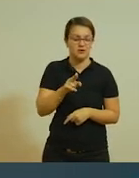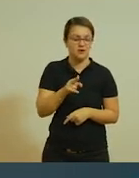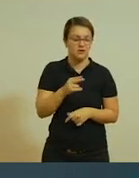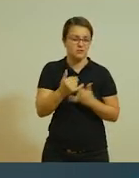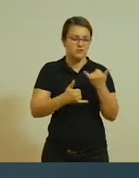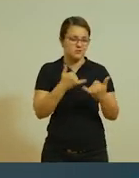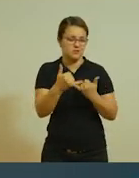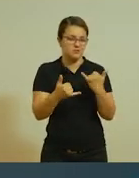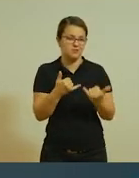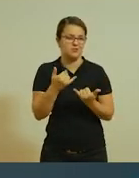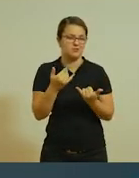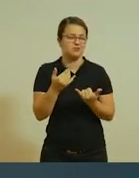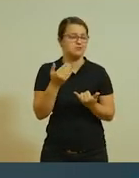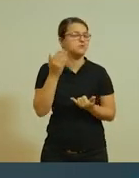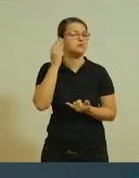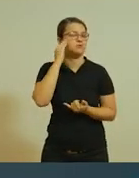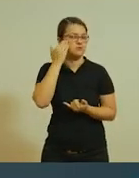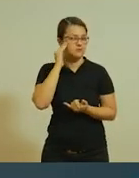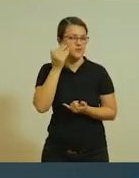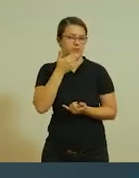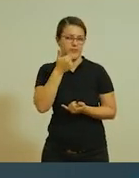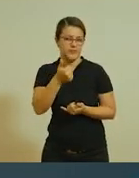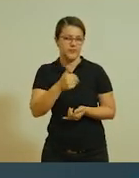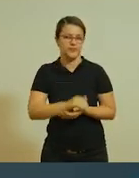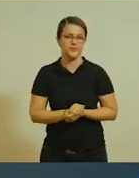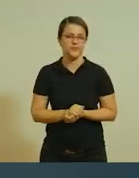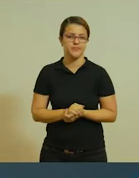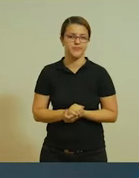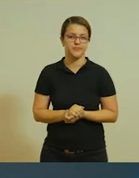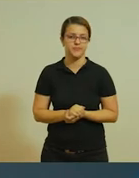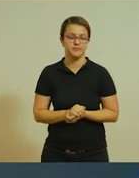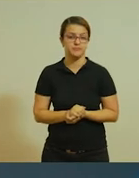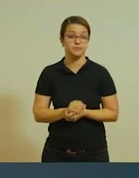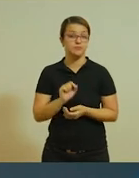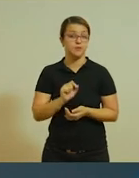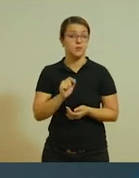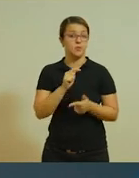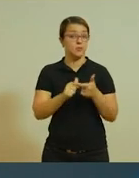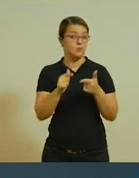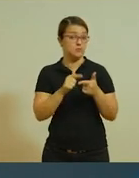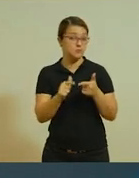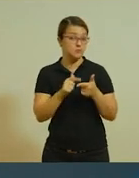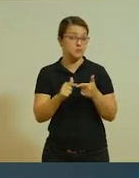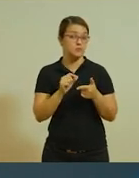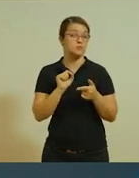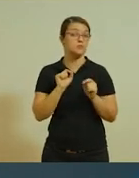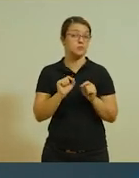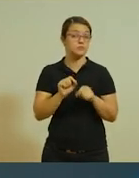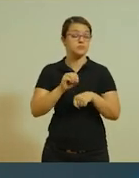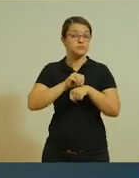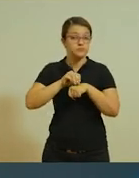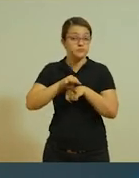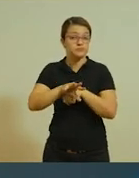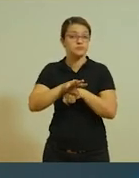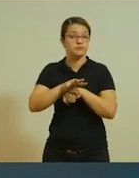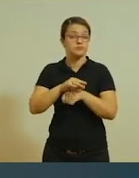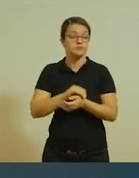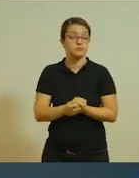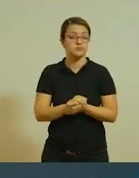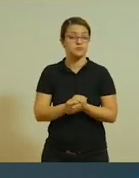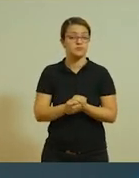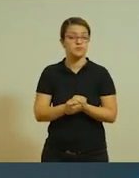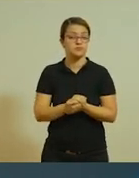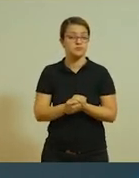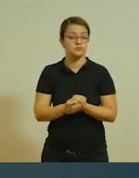entendimento dela. No quesito situações-problema, A gente também sugere que essas situações